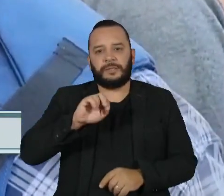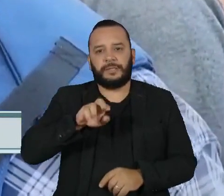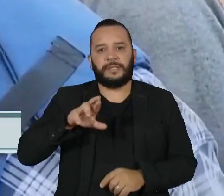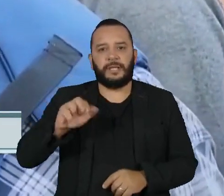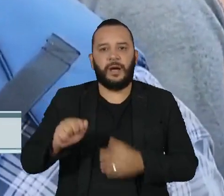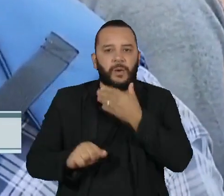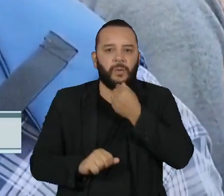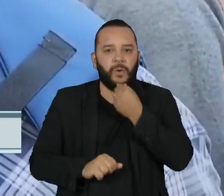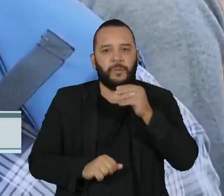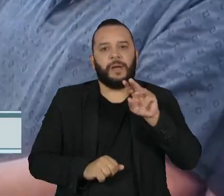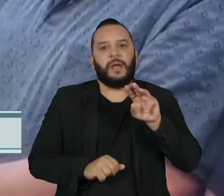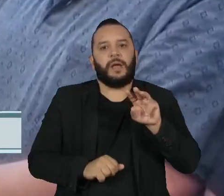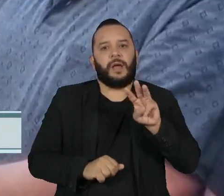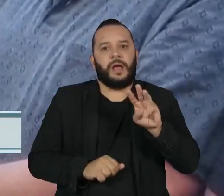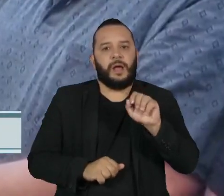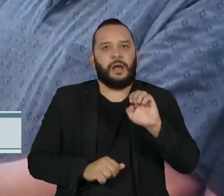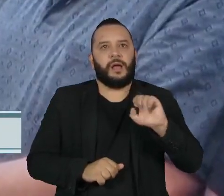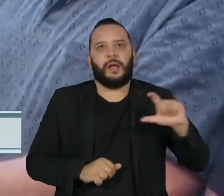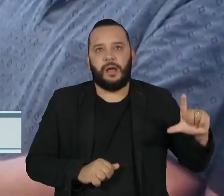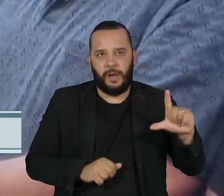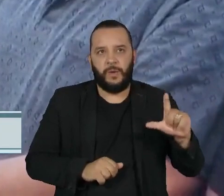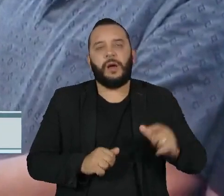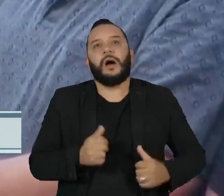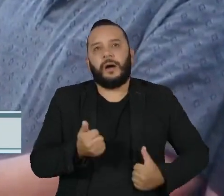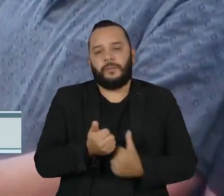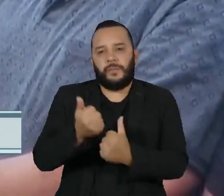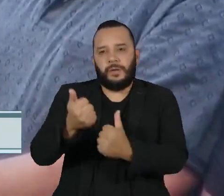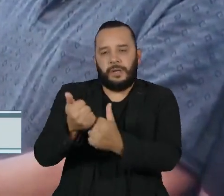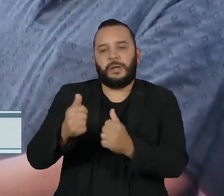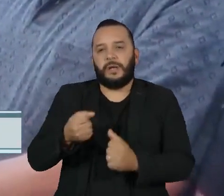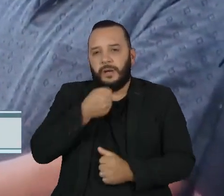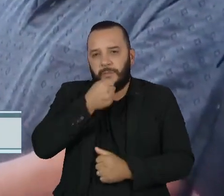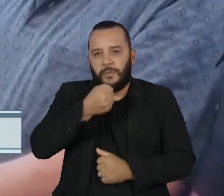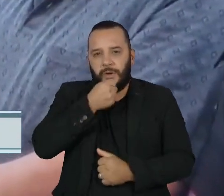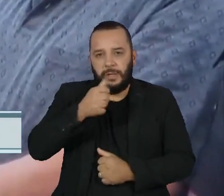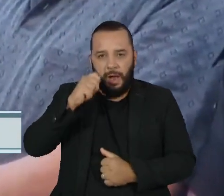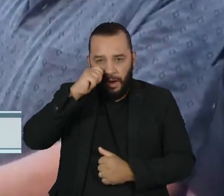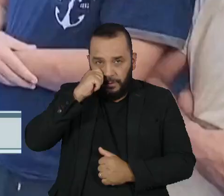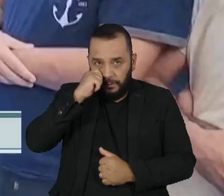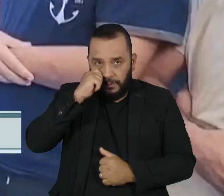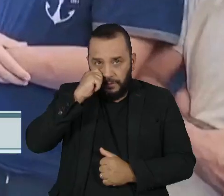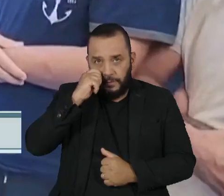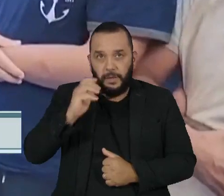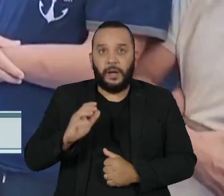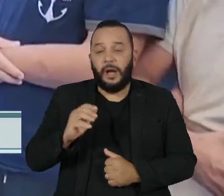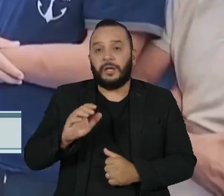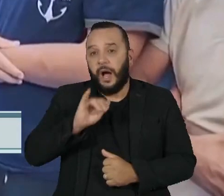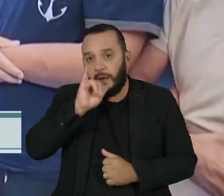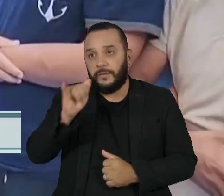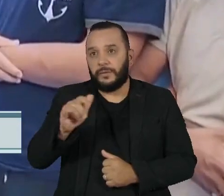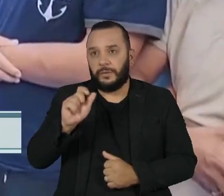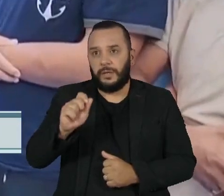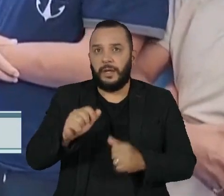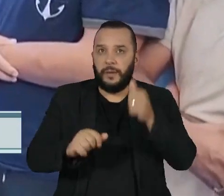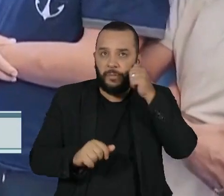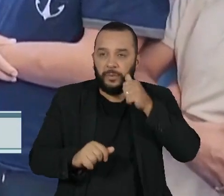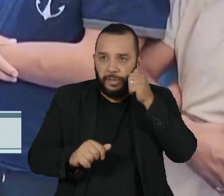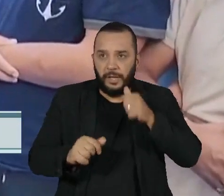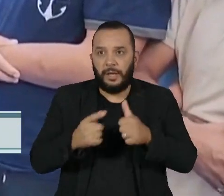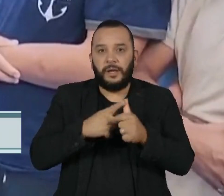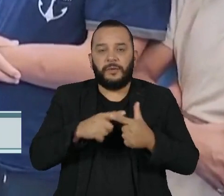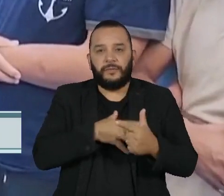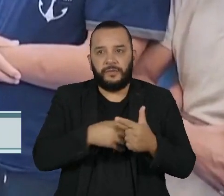dhu dava suporte ao repórter da emissora numa transmissão ao vivo quando foi avisado que a mulher o